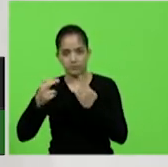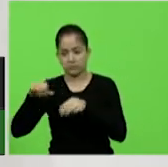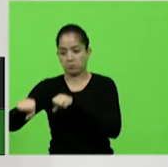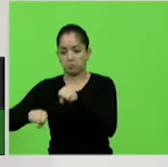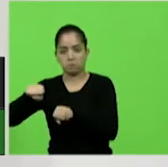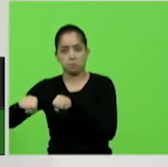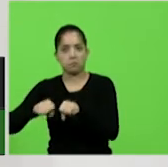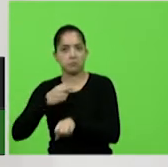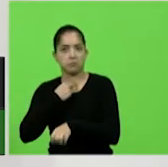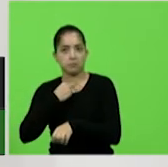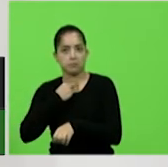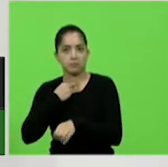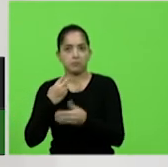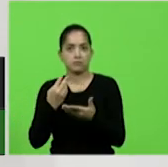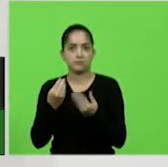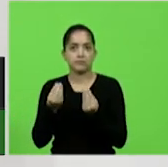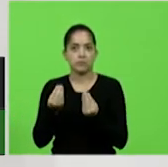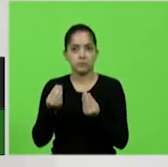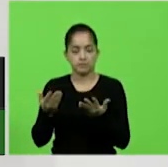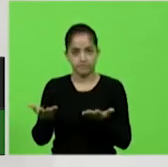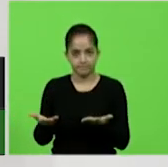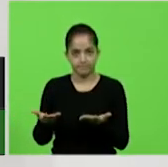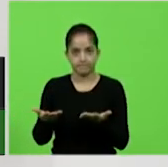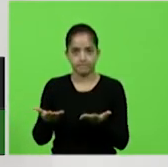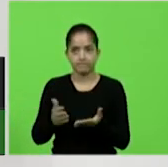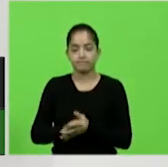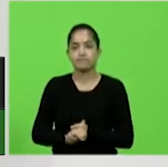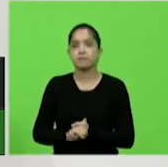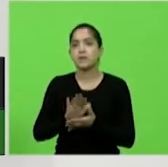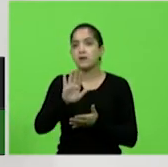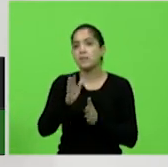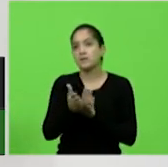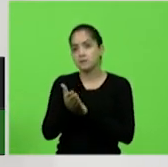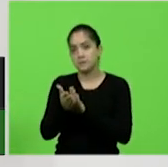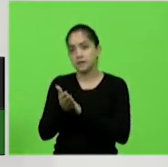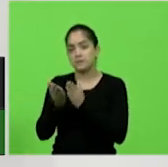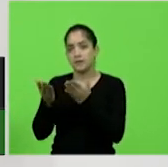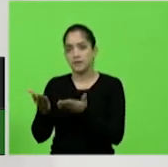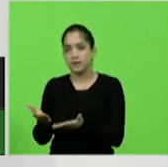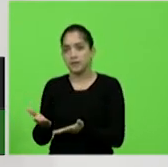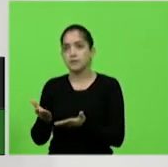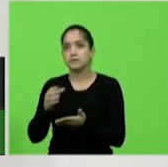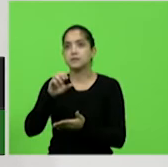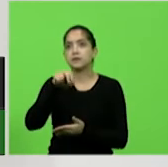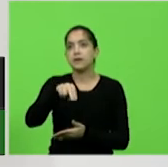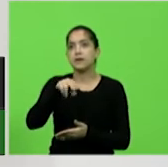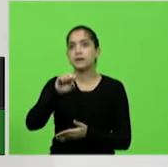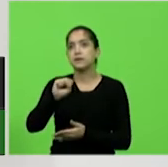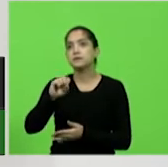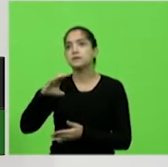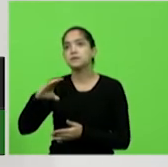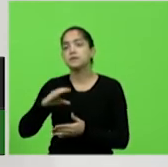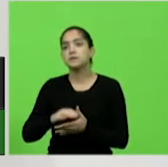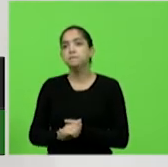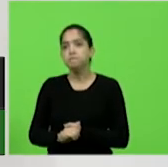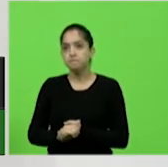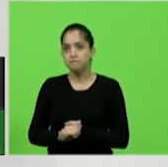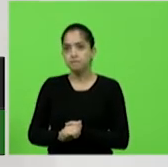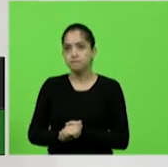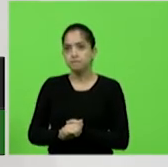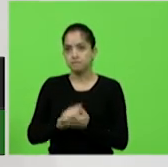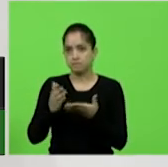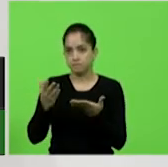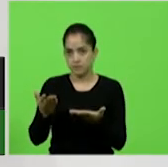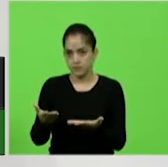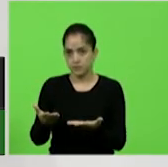ciclista. Infeliz, Arteris. Parabéns ao Renato Igor, da NSC, pela reportagem. E fica